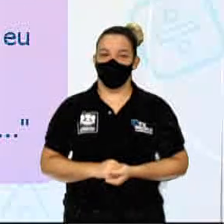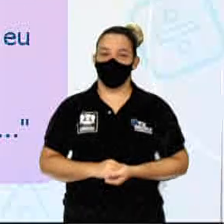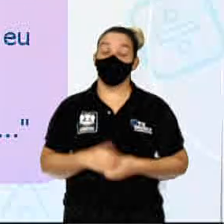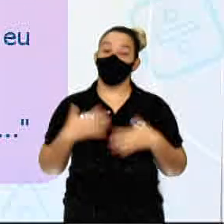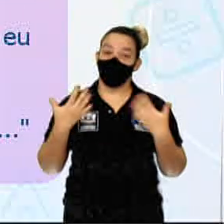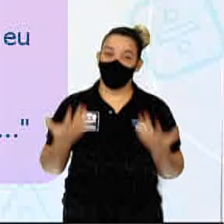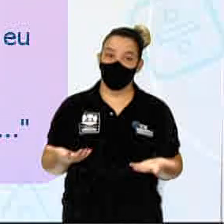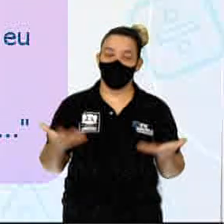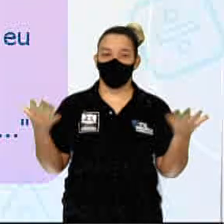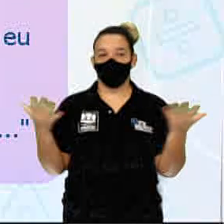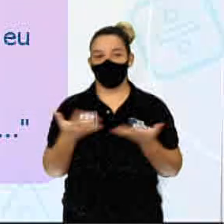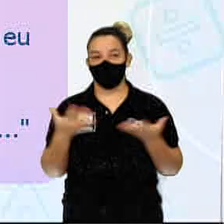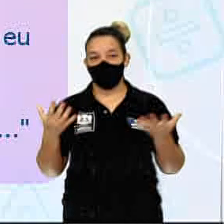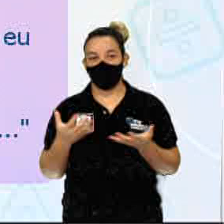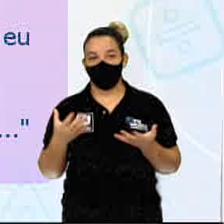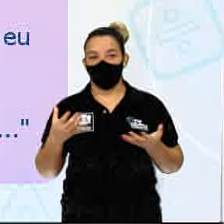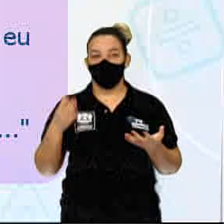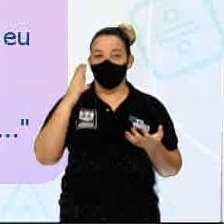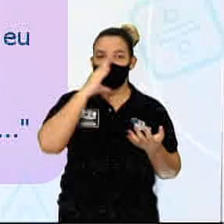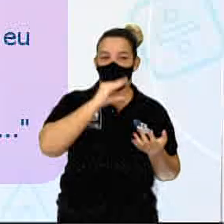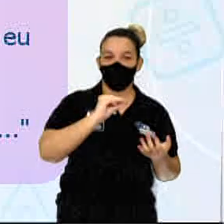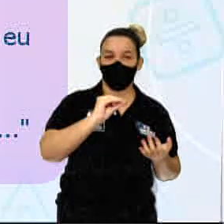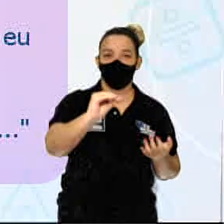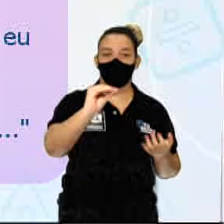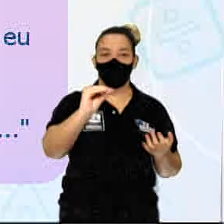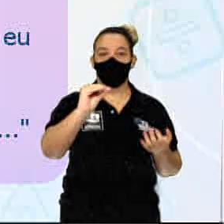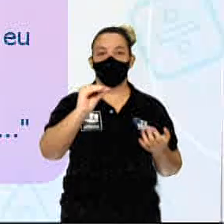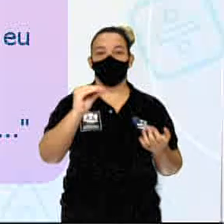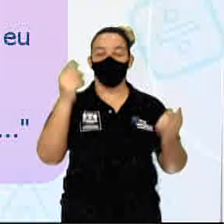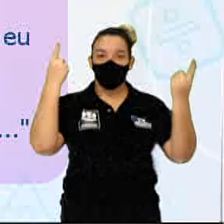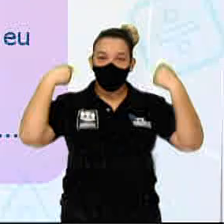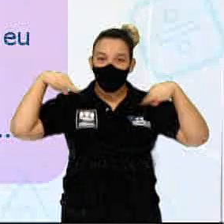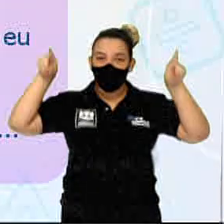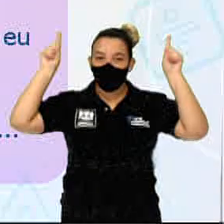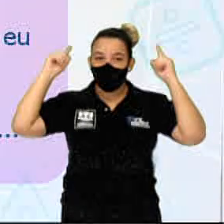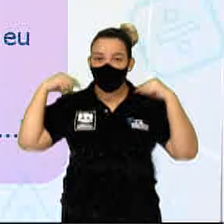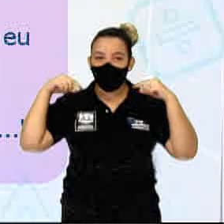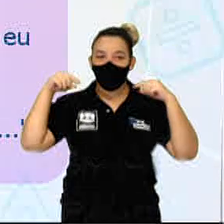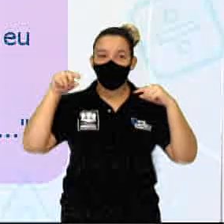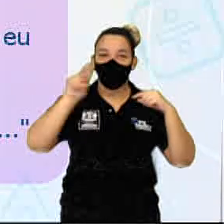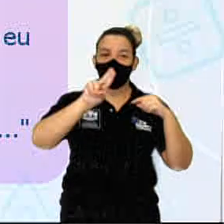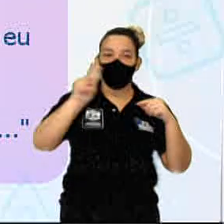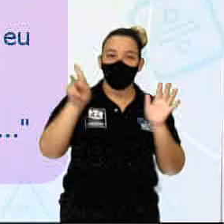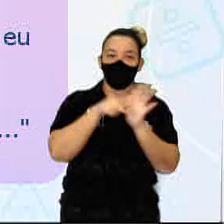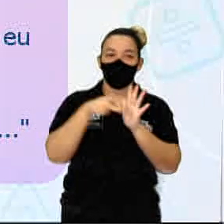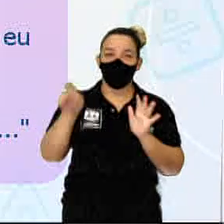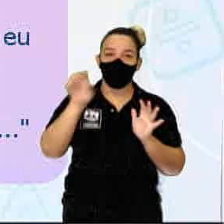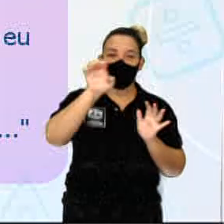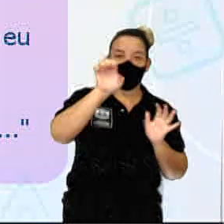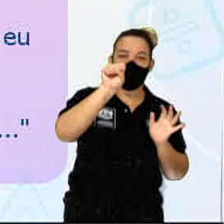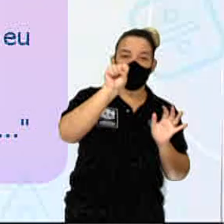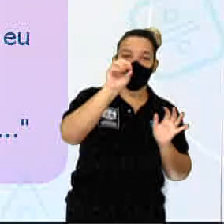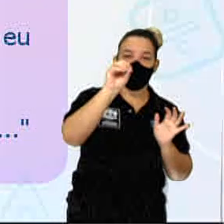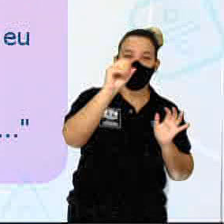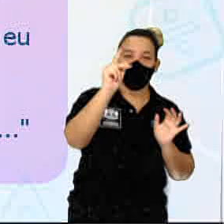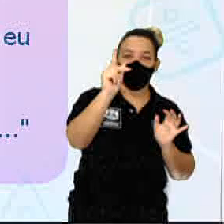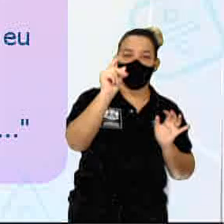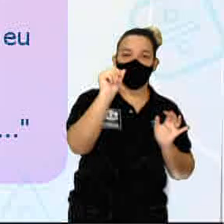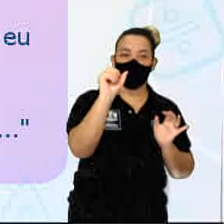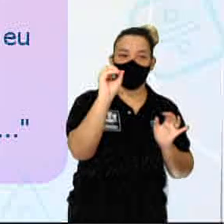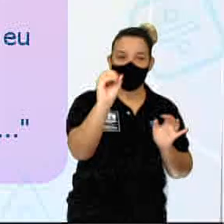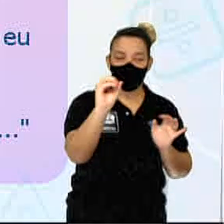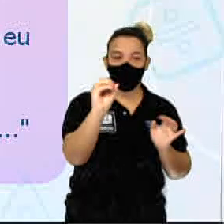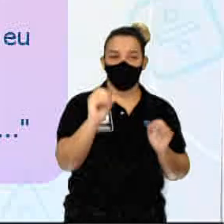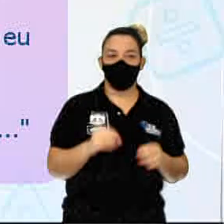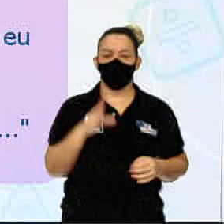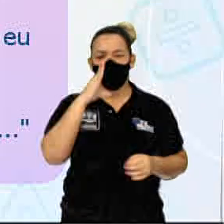Bom, O Lobo e o Cordeiro, de Esopo. Um lobo, ao encontrar um filhote